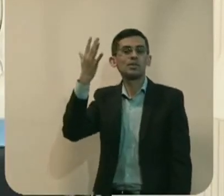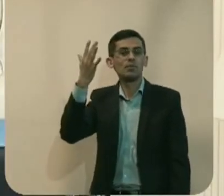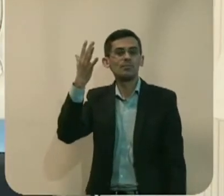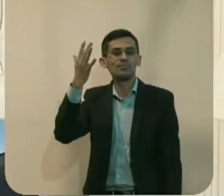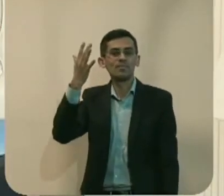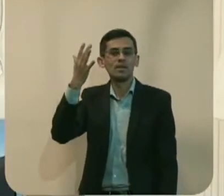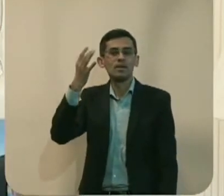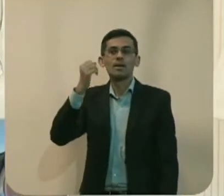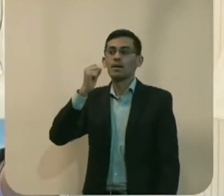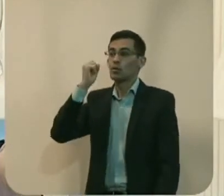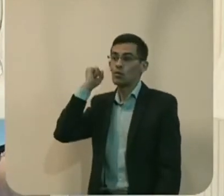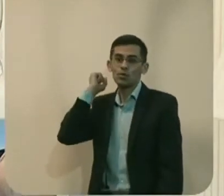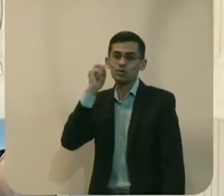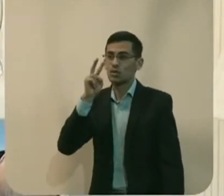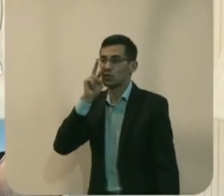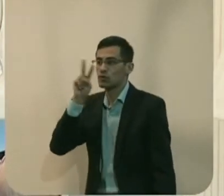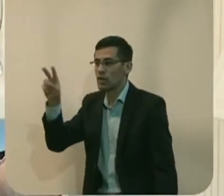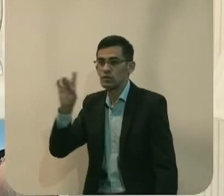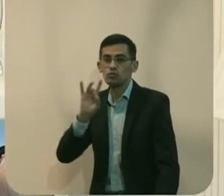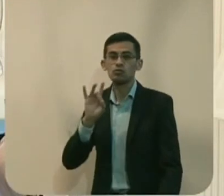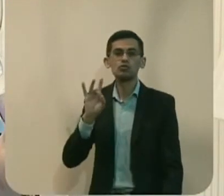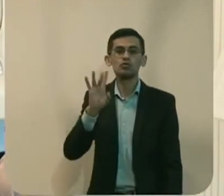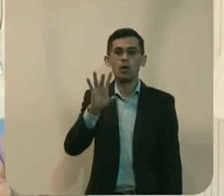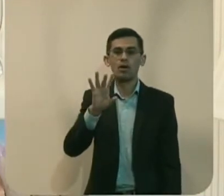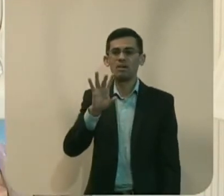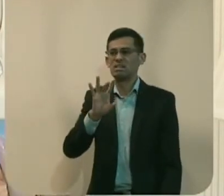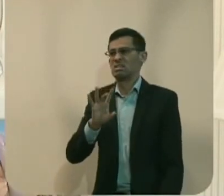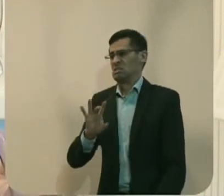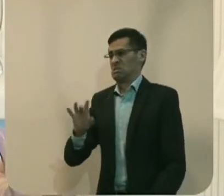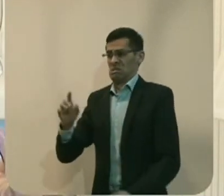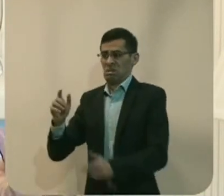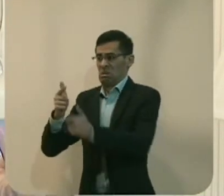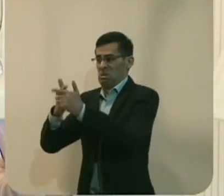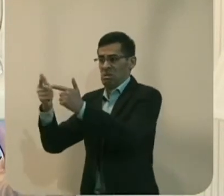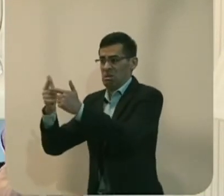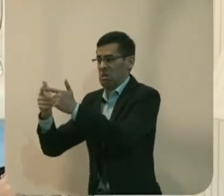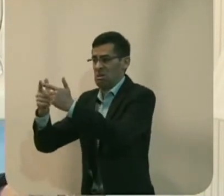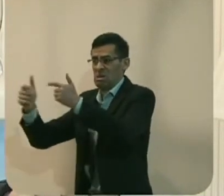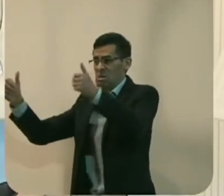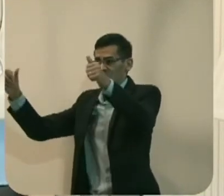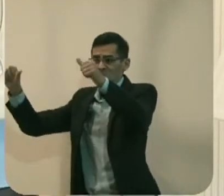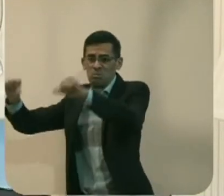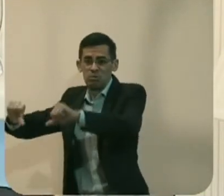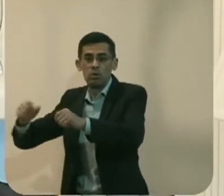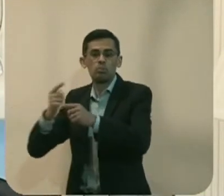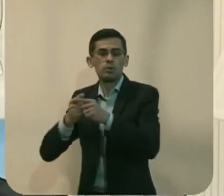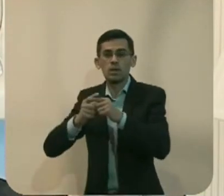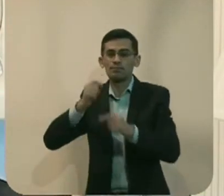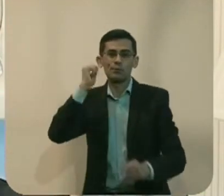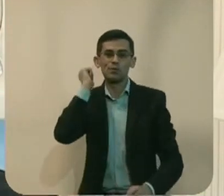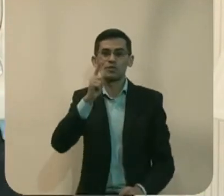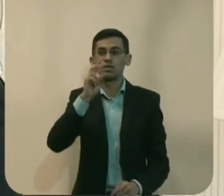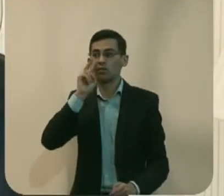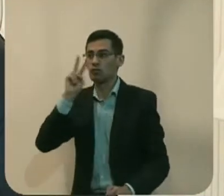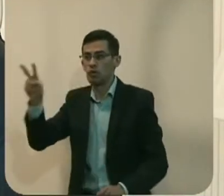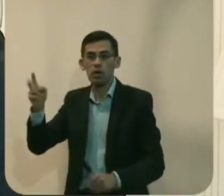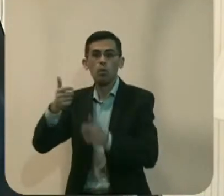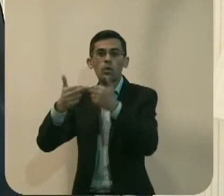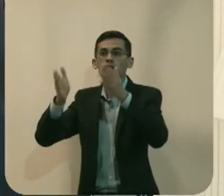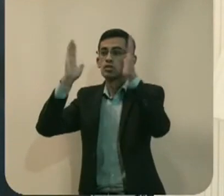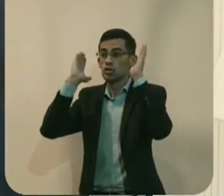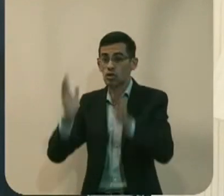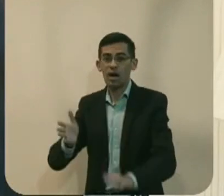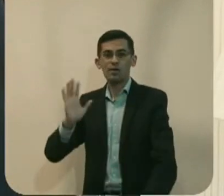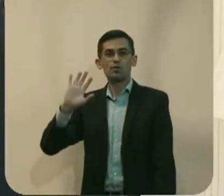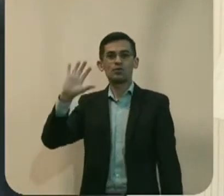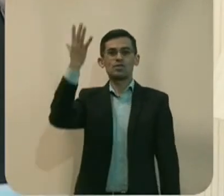eles conseguiram apenas enxergar a desgraça, porque eles não eram capazes de enxergar o que já